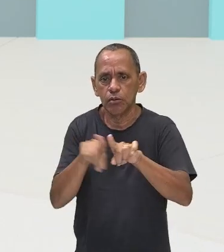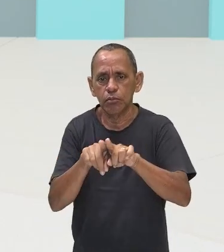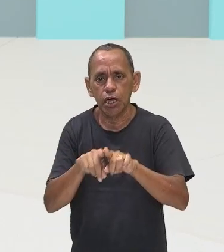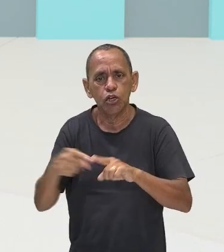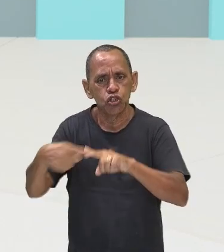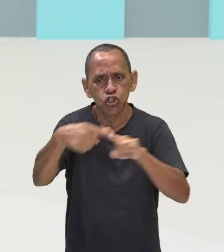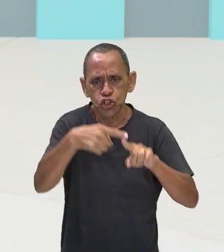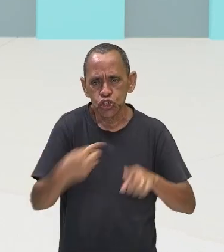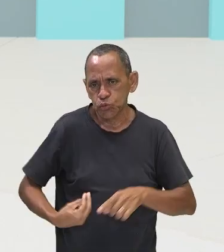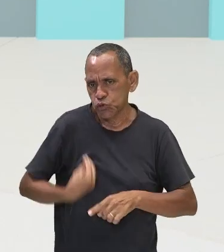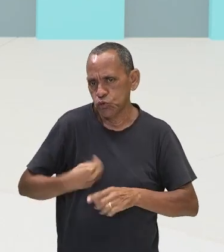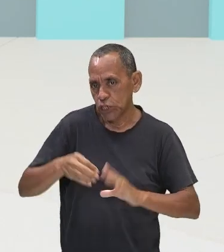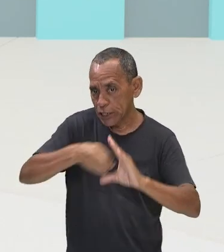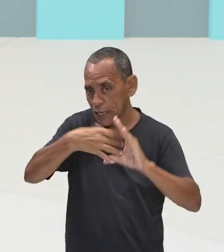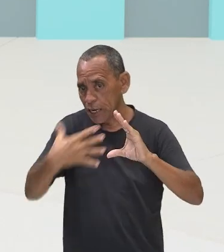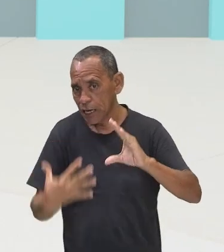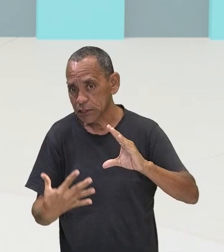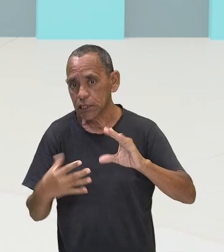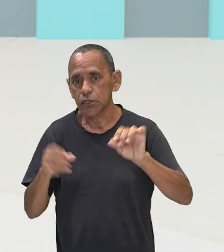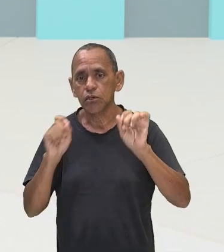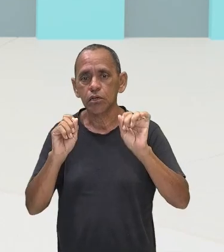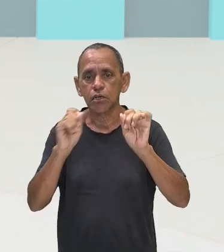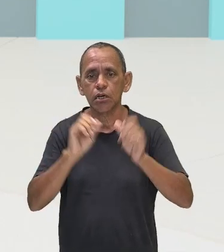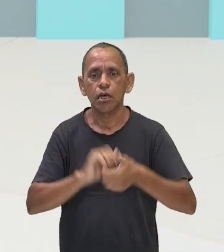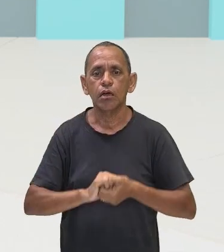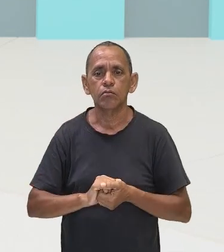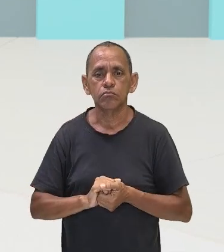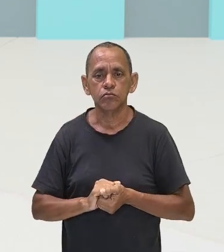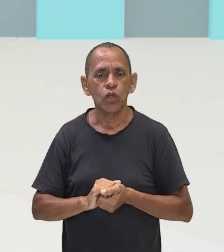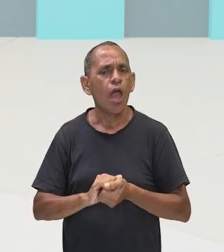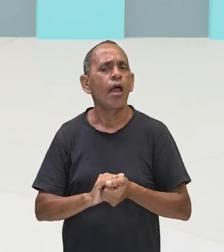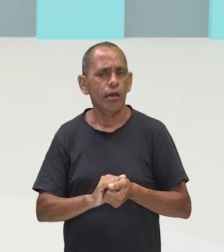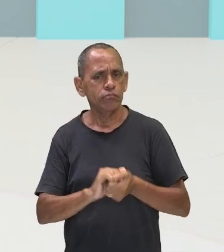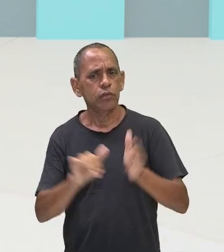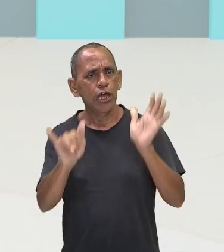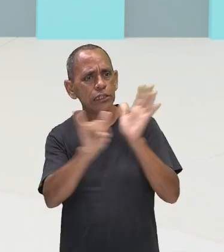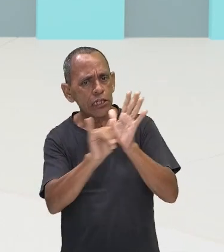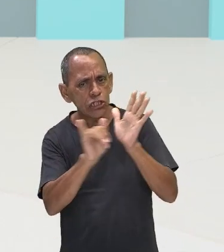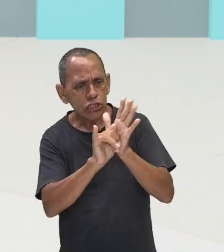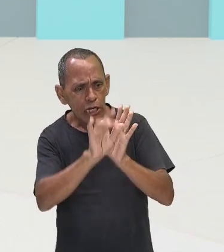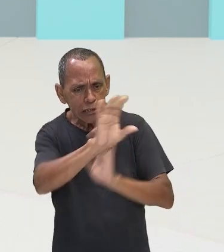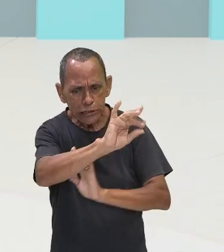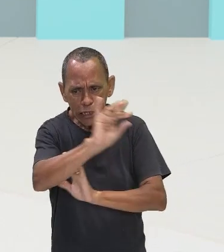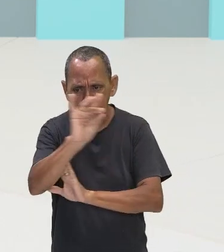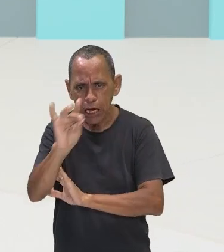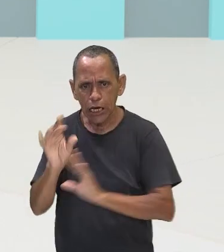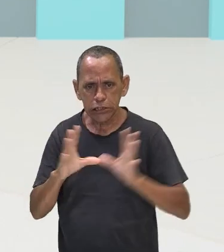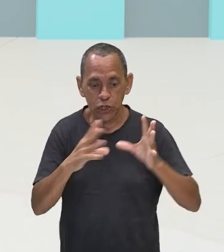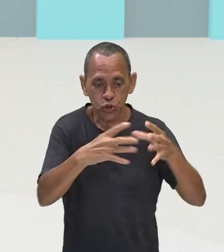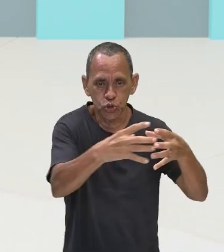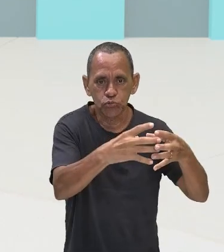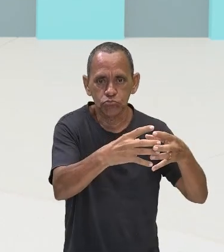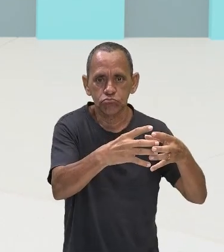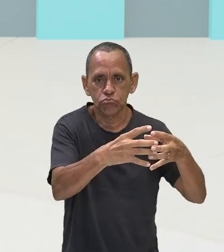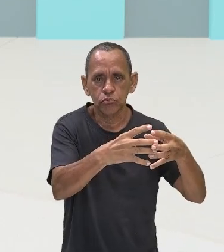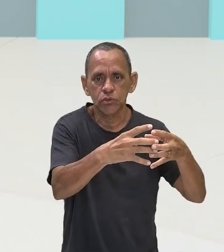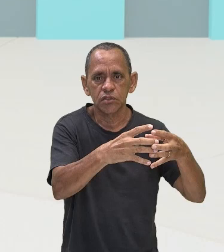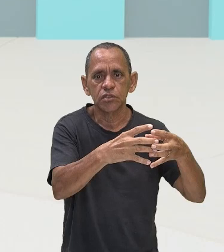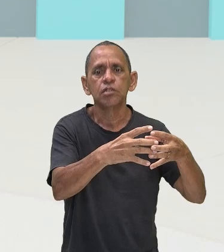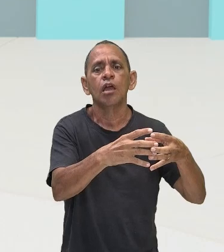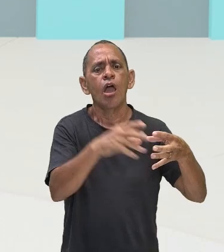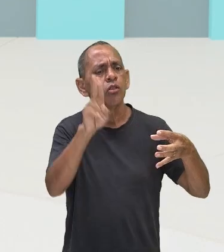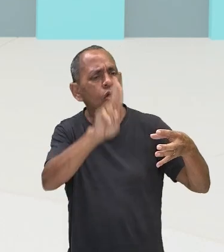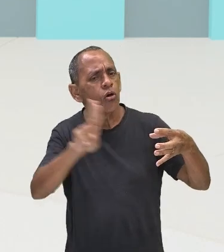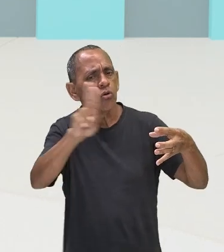que caracteriza identitariamente cada grupo. Então, quando eu uso devido a, eu estou trazendo uma ideia